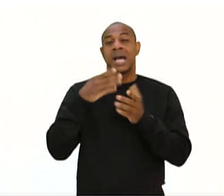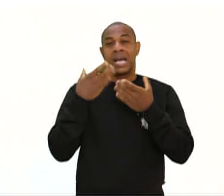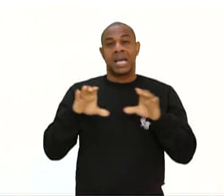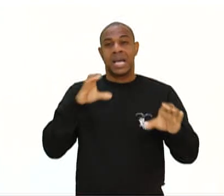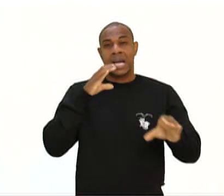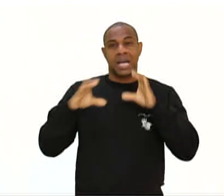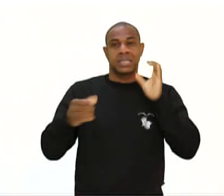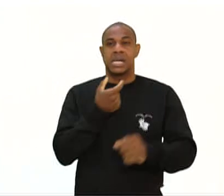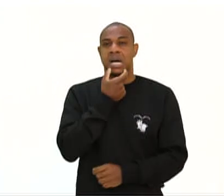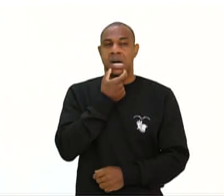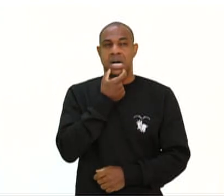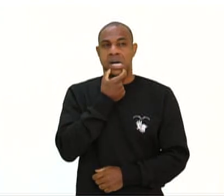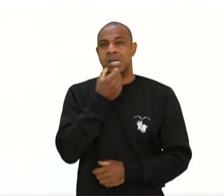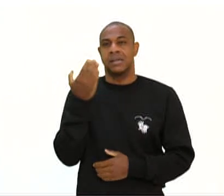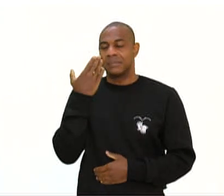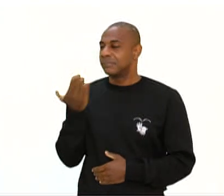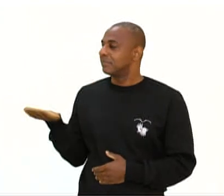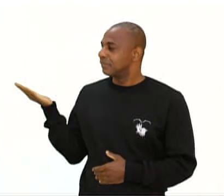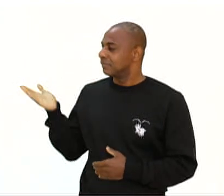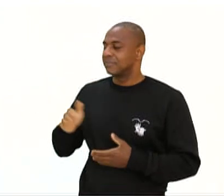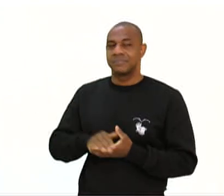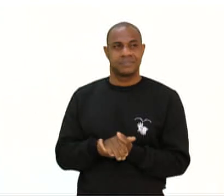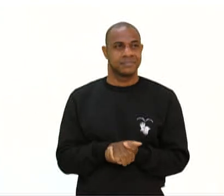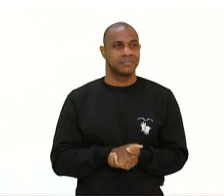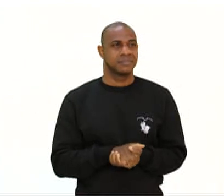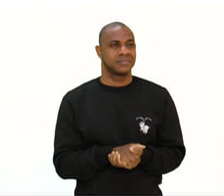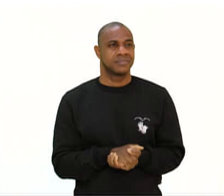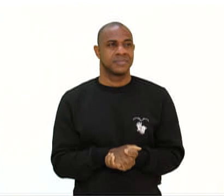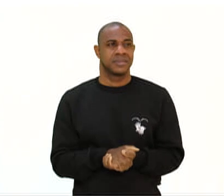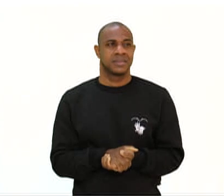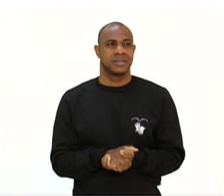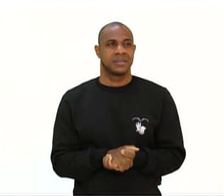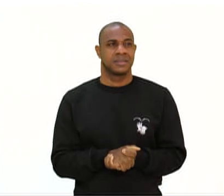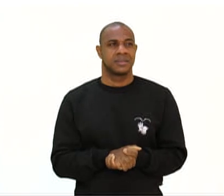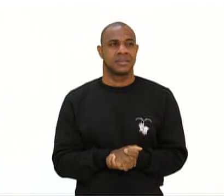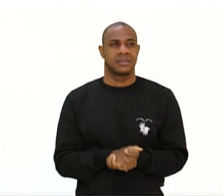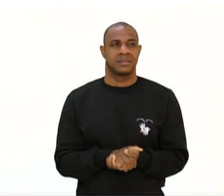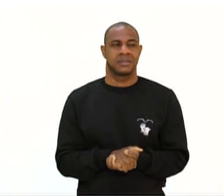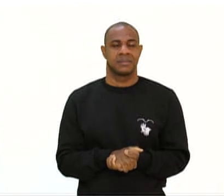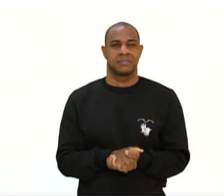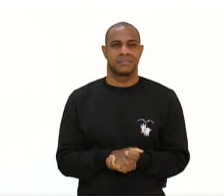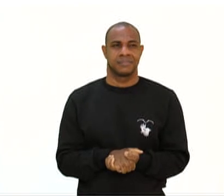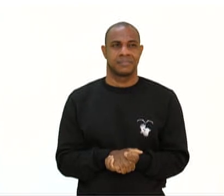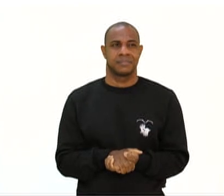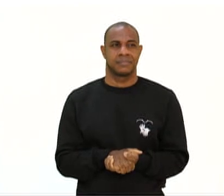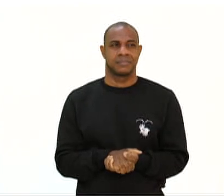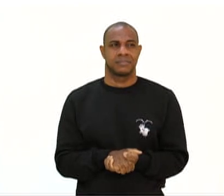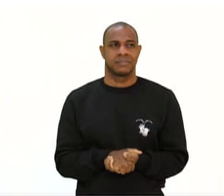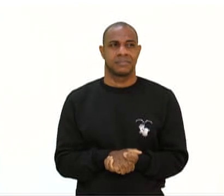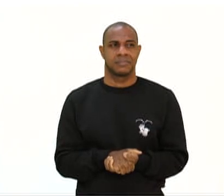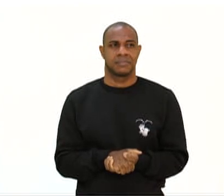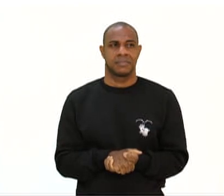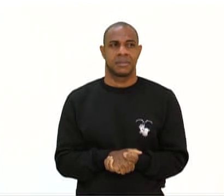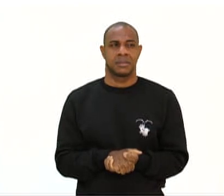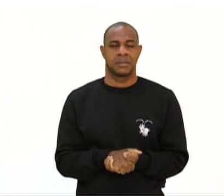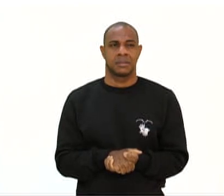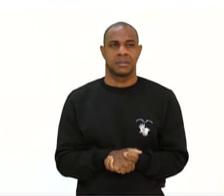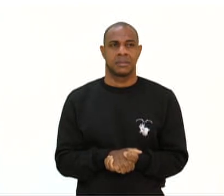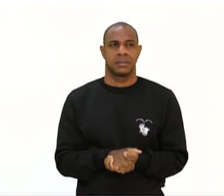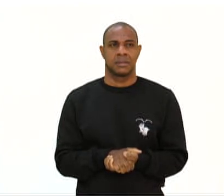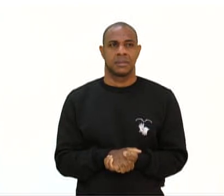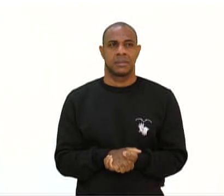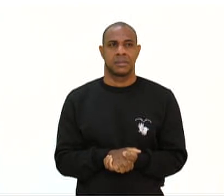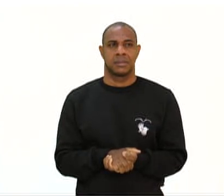careful you want this touch. Cause you love it and I love too much. Is this too? Is this too? Is